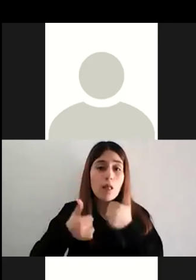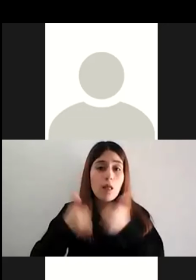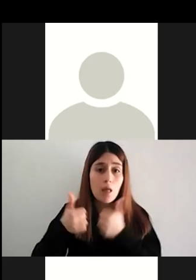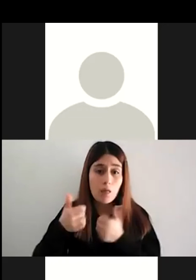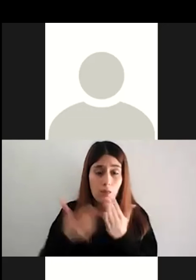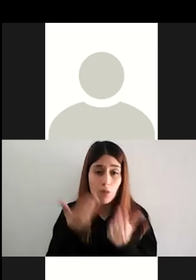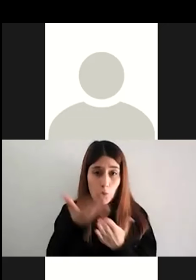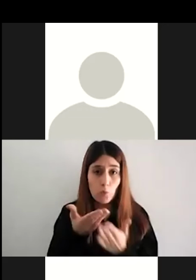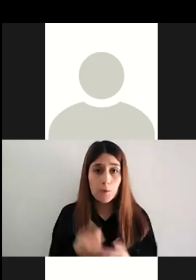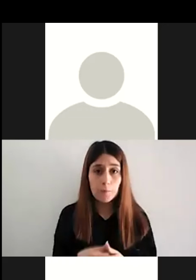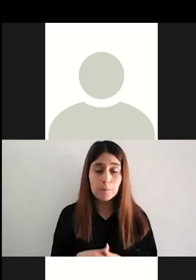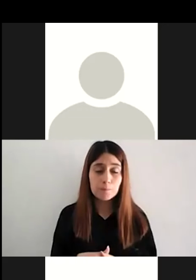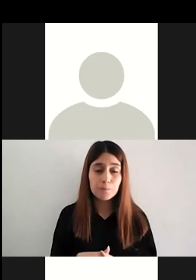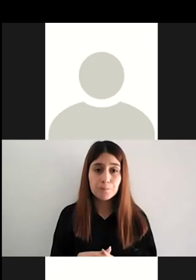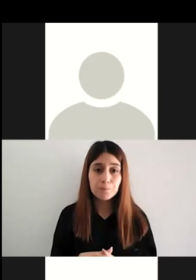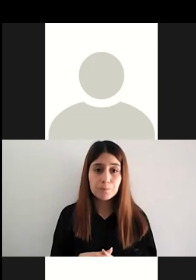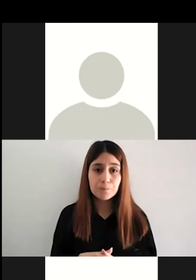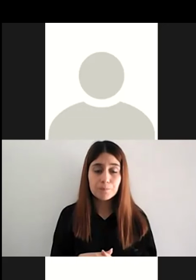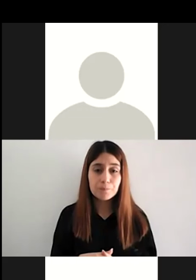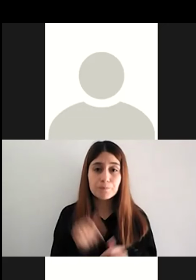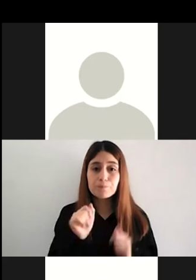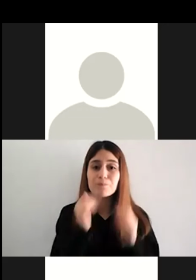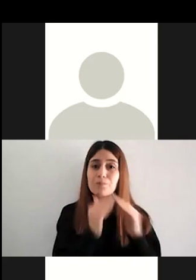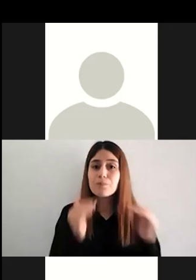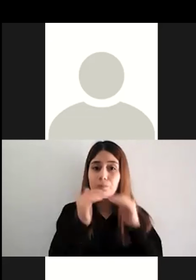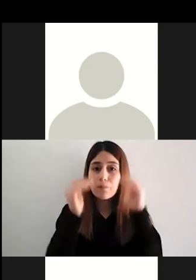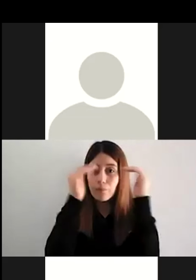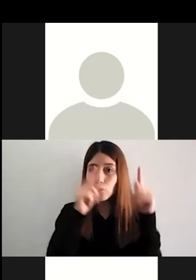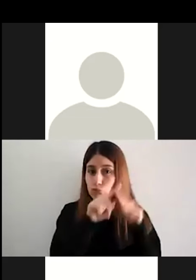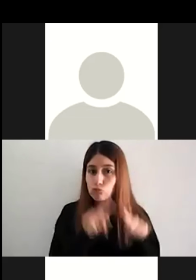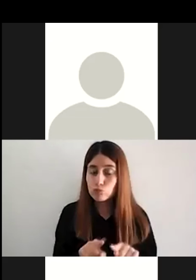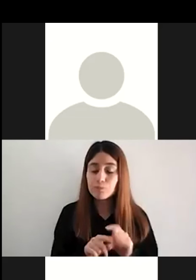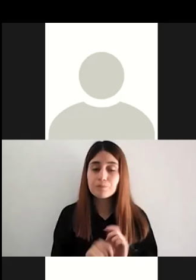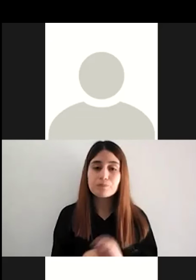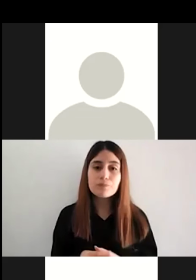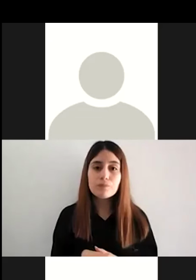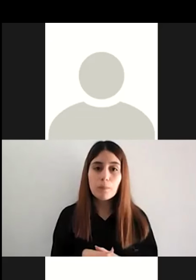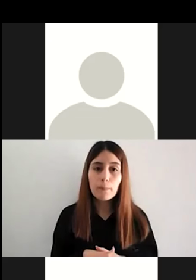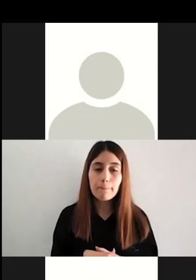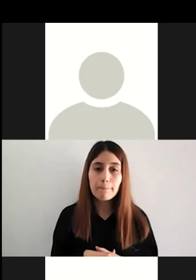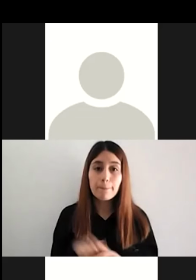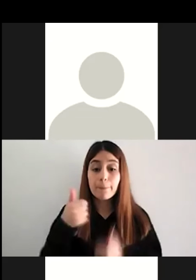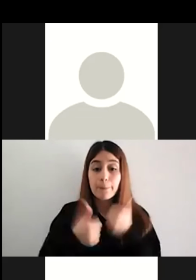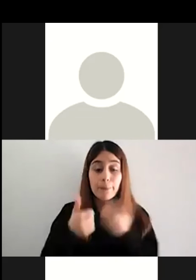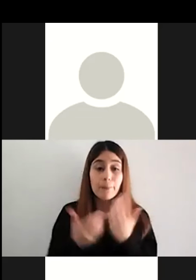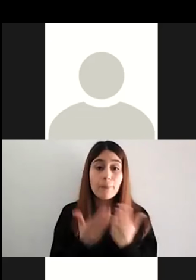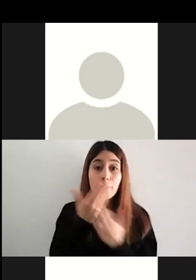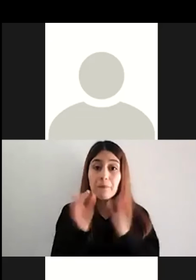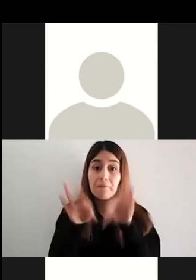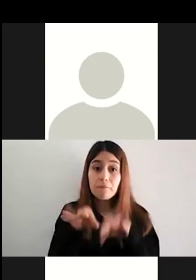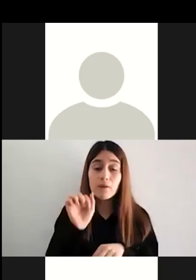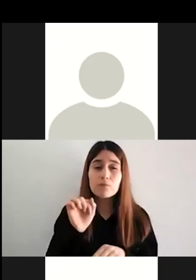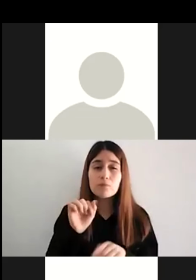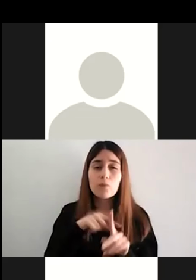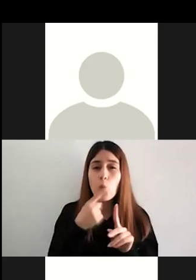candidaturas. No que respeita às várias etapas, depois do fim do processo de candidatura que terminou no